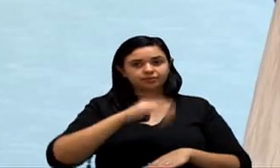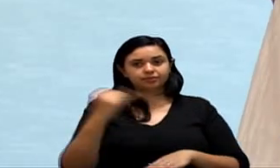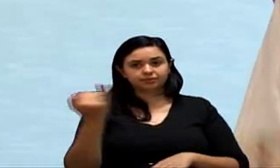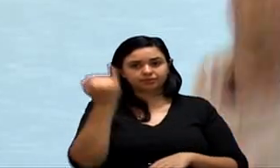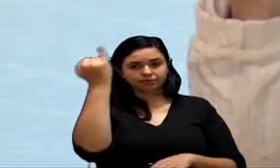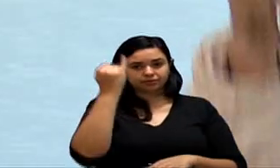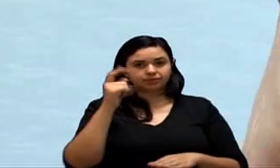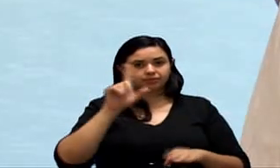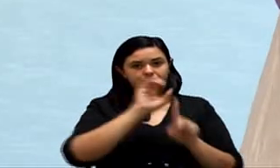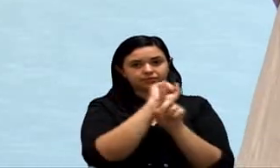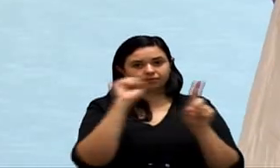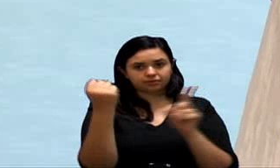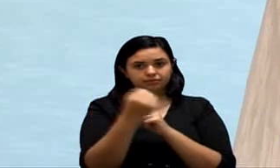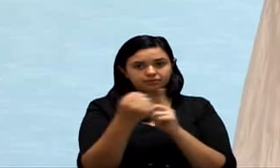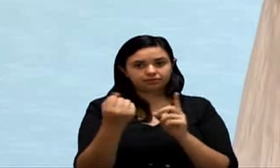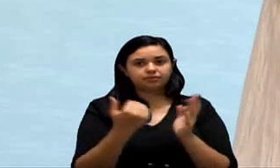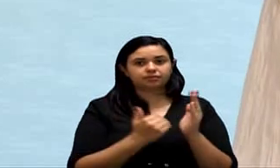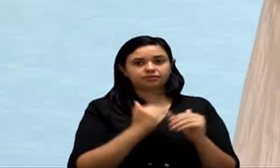da nossa